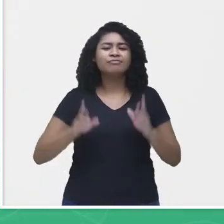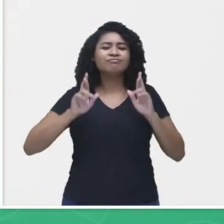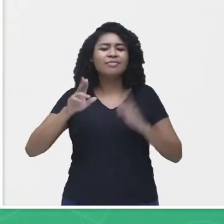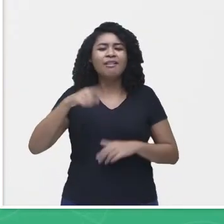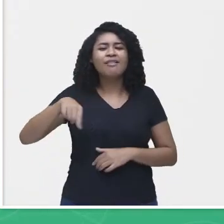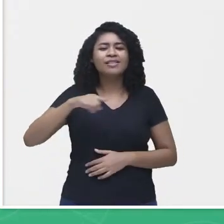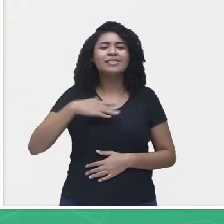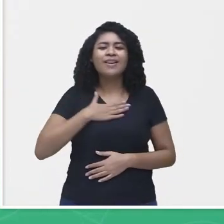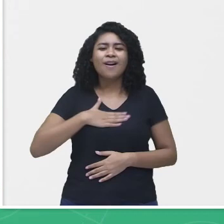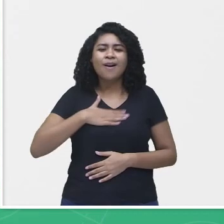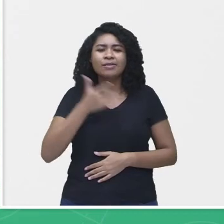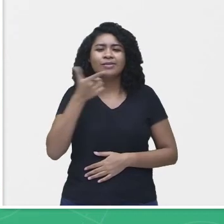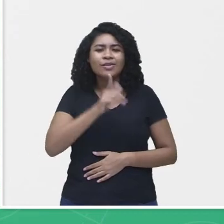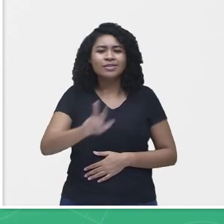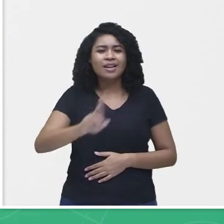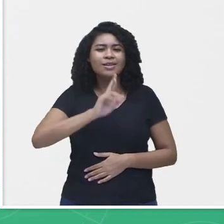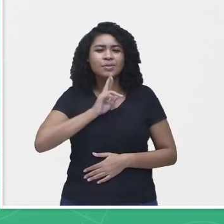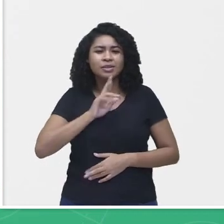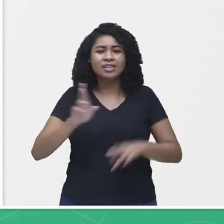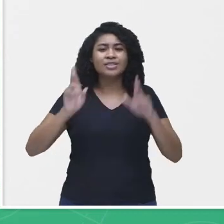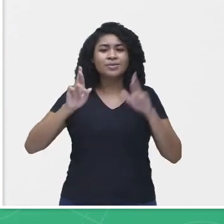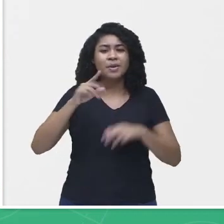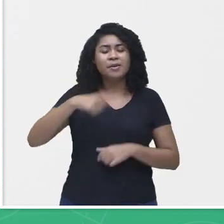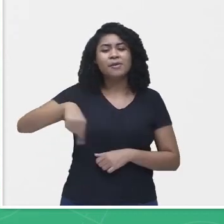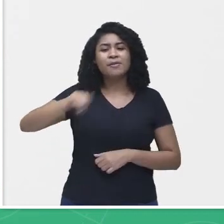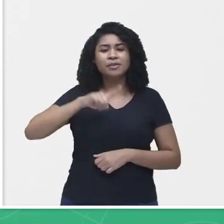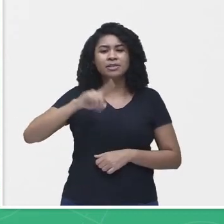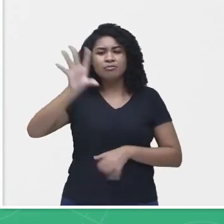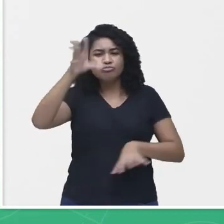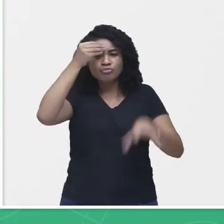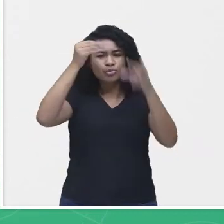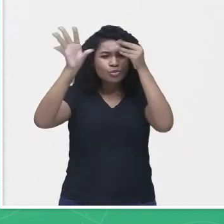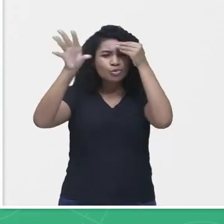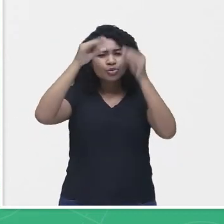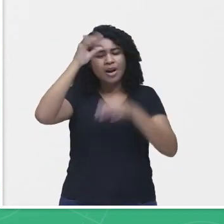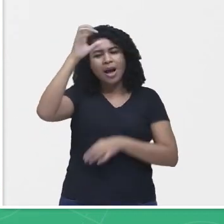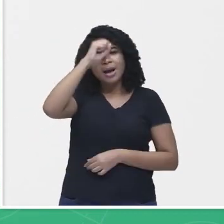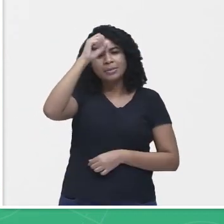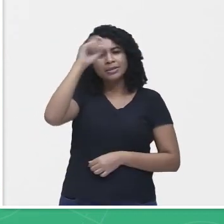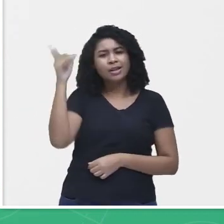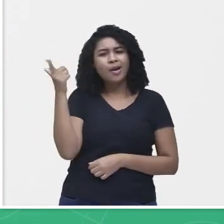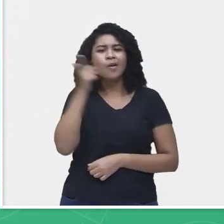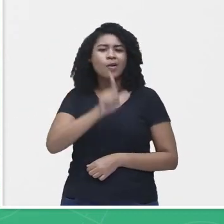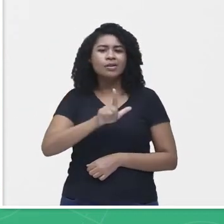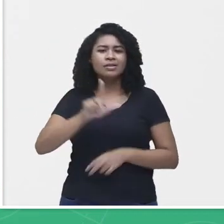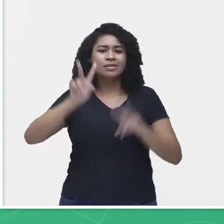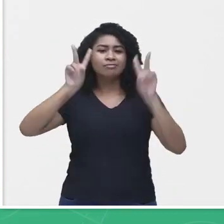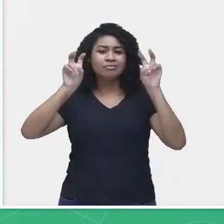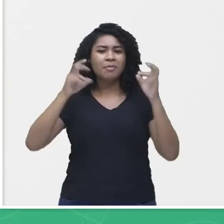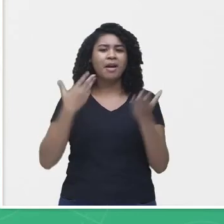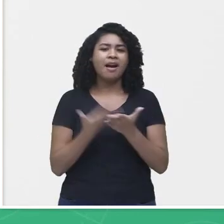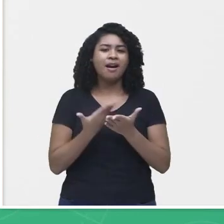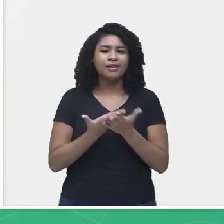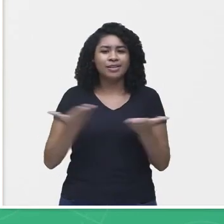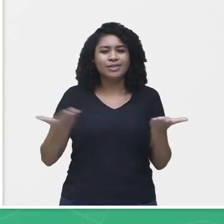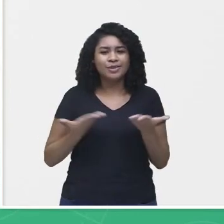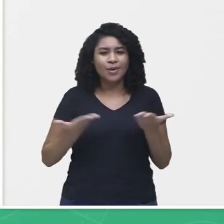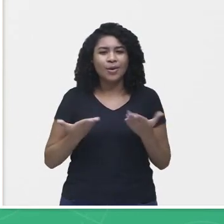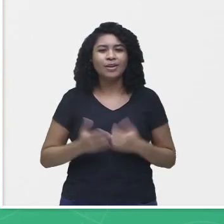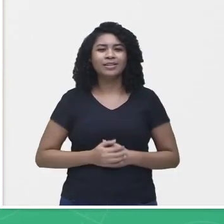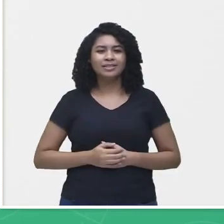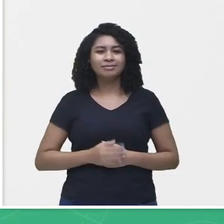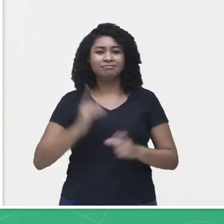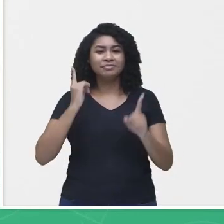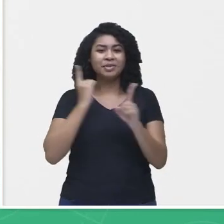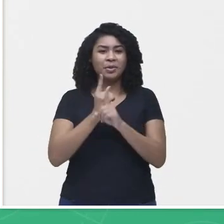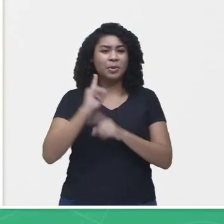vocês tenham conseguido resolver, espero que vocês tenham assimilado aí as nossas informações da nossa aula, espero que vocês tenham gostado e a gente se